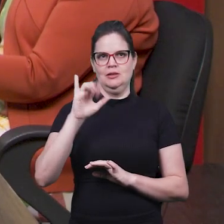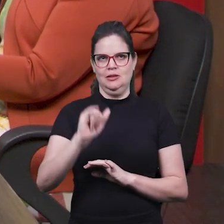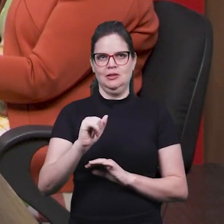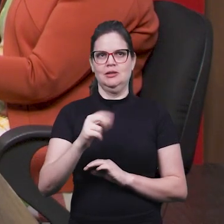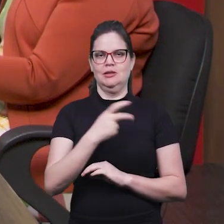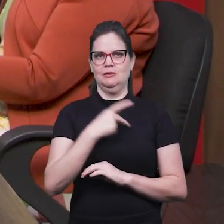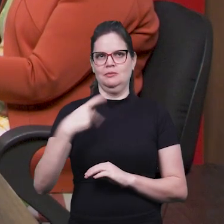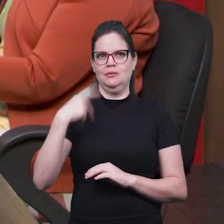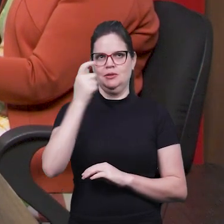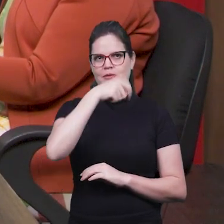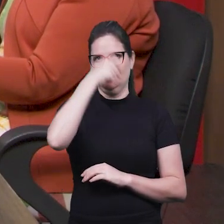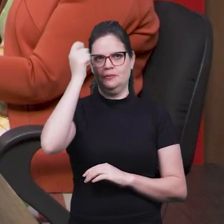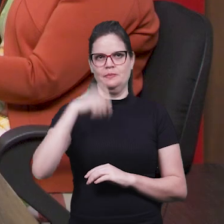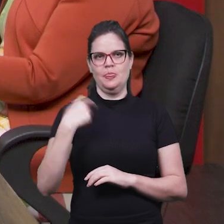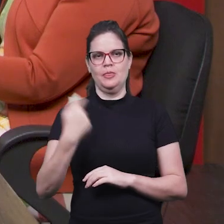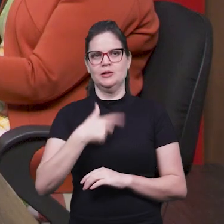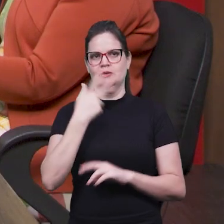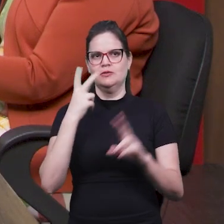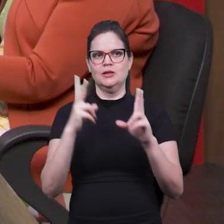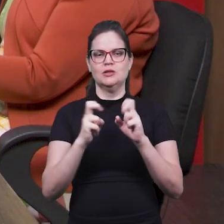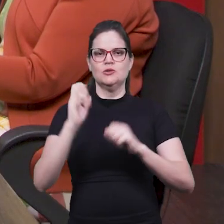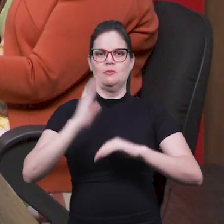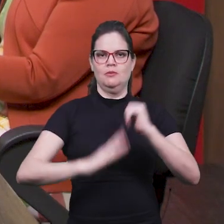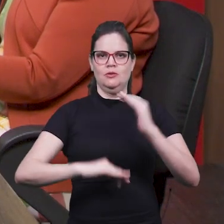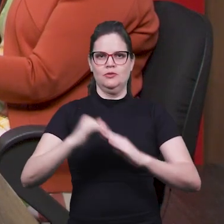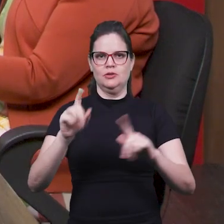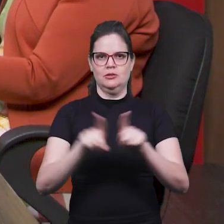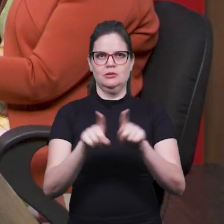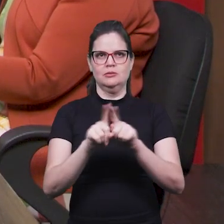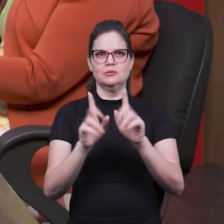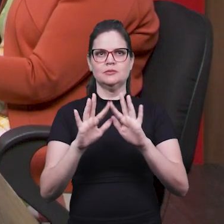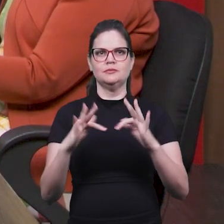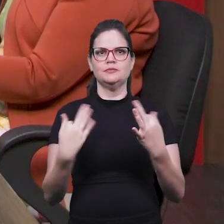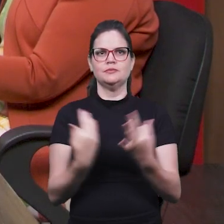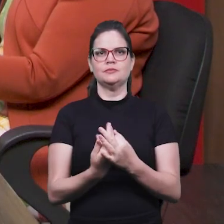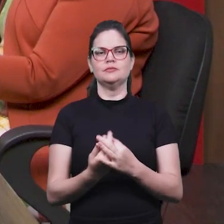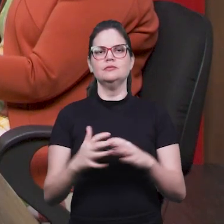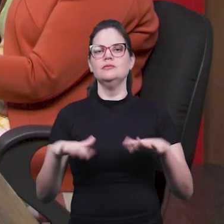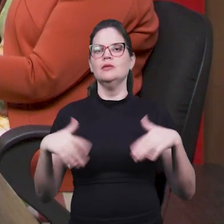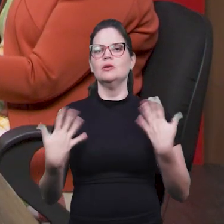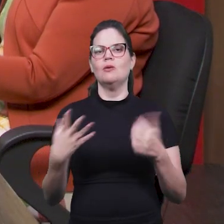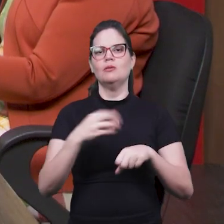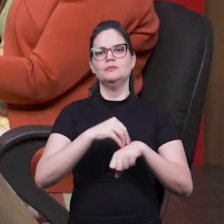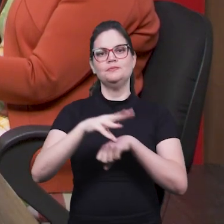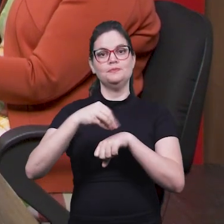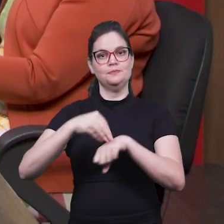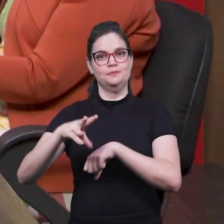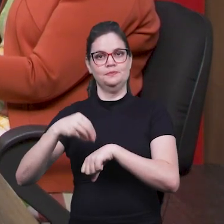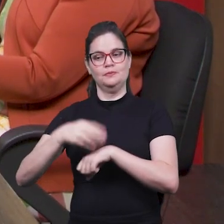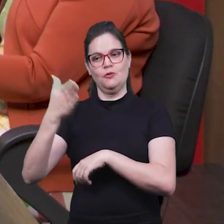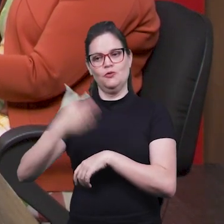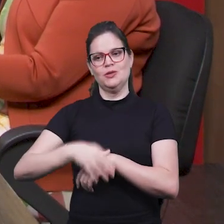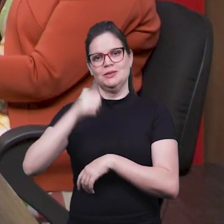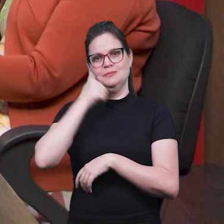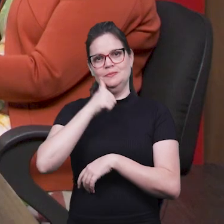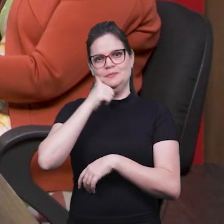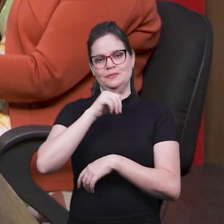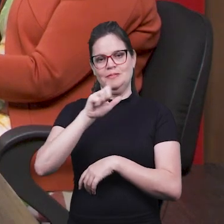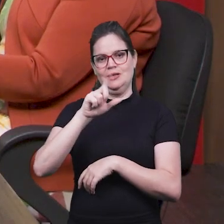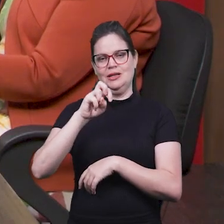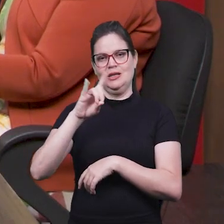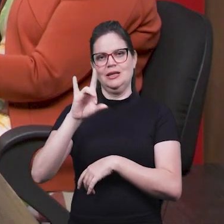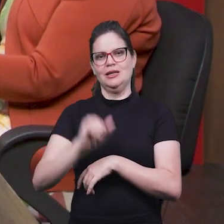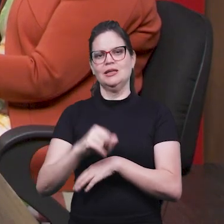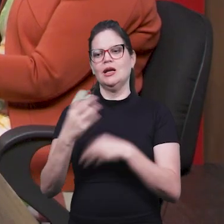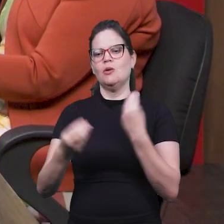vida profissional e vida familiar. Qual o recado, Linda, que teve essa trajetória que você aqui contou